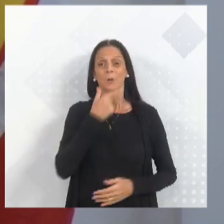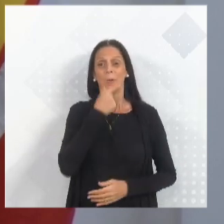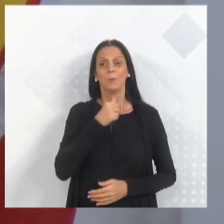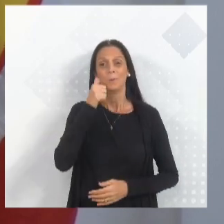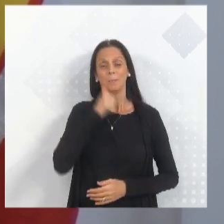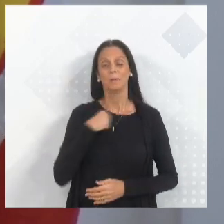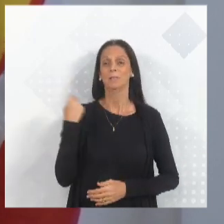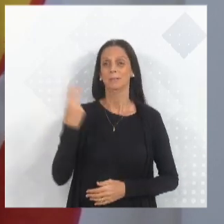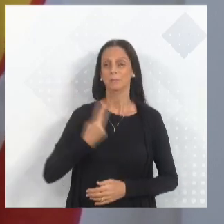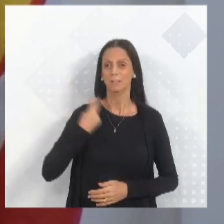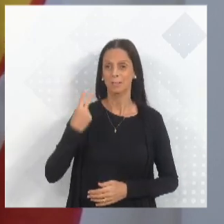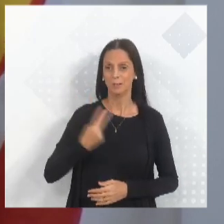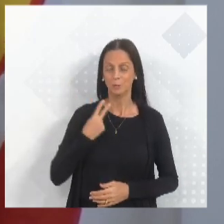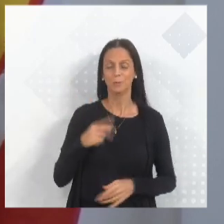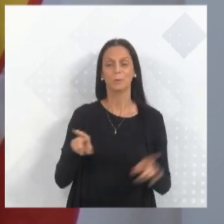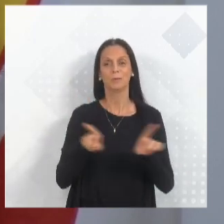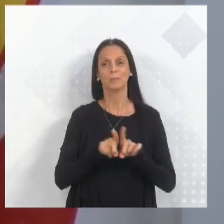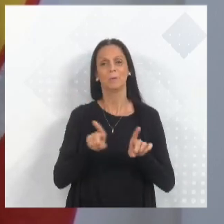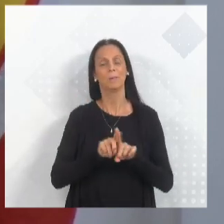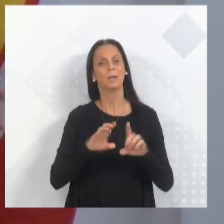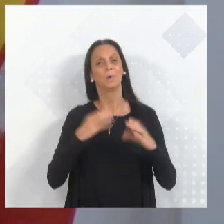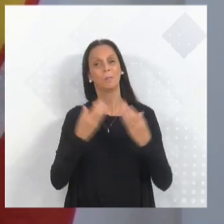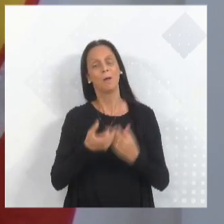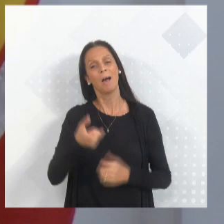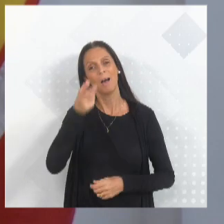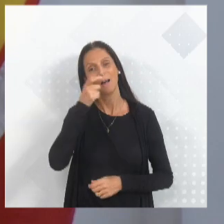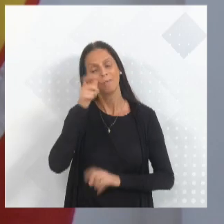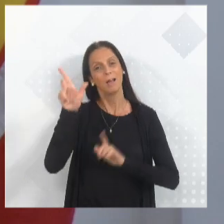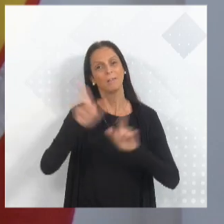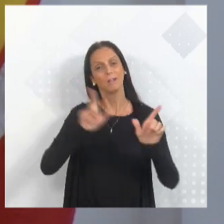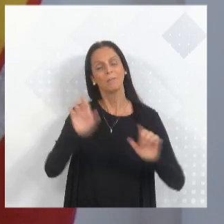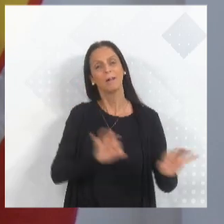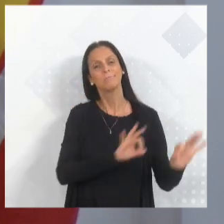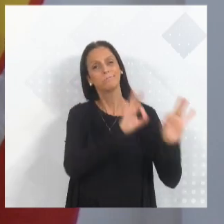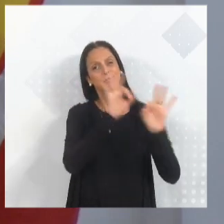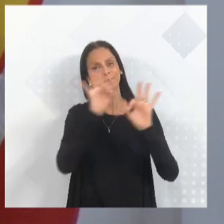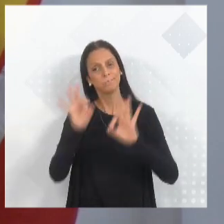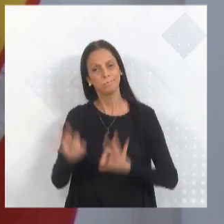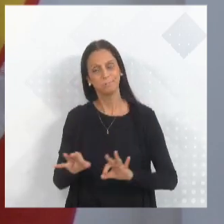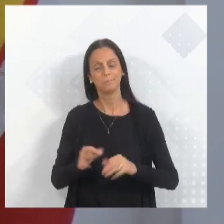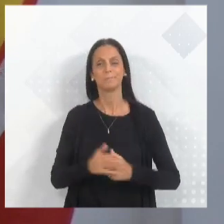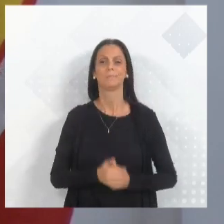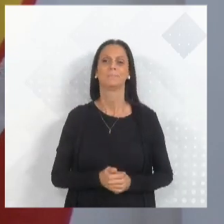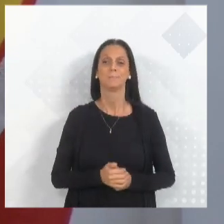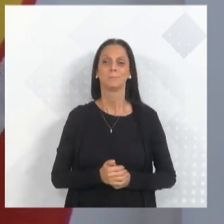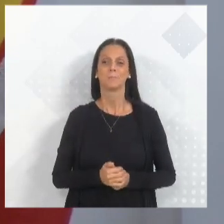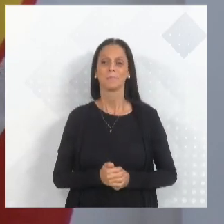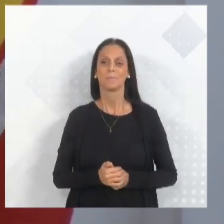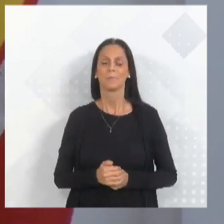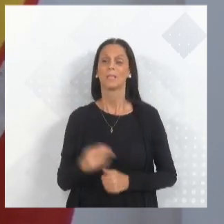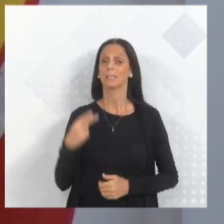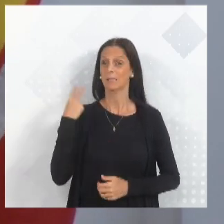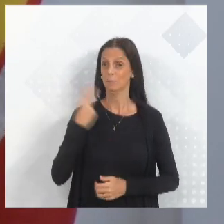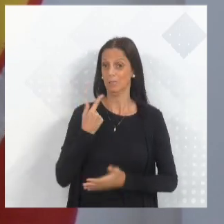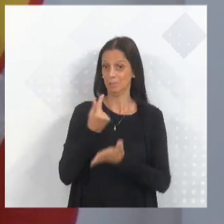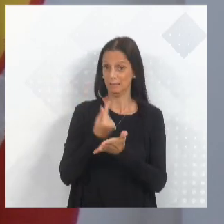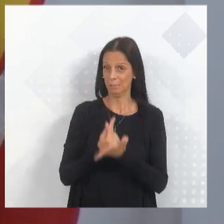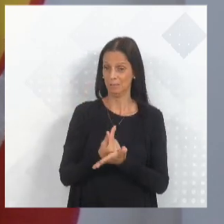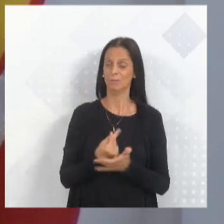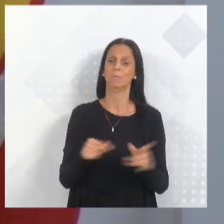comunidade que nos acompanha através da tvl trago aqui fala a vereadora Cristiane também não